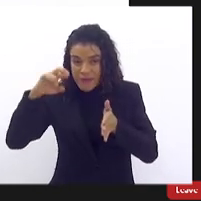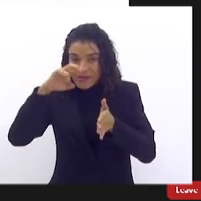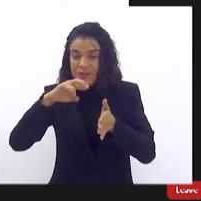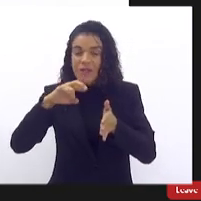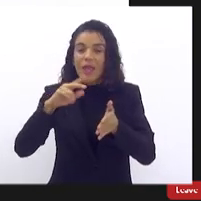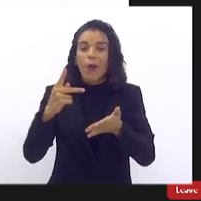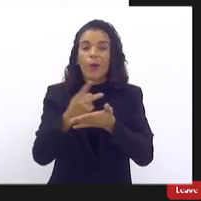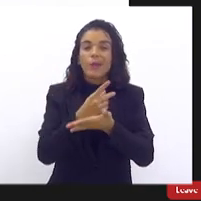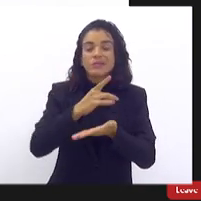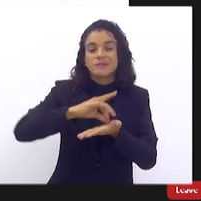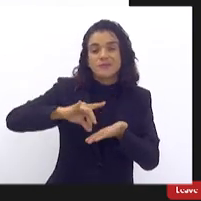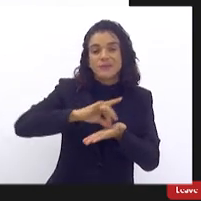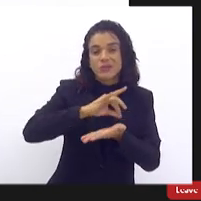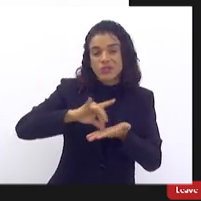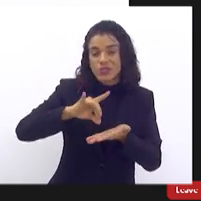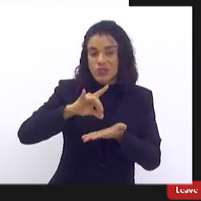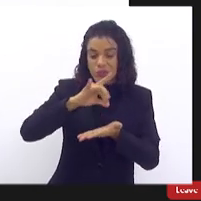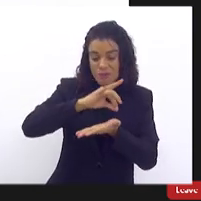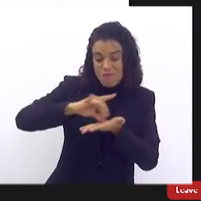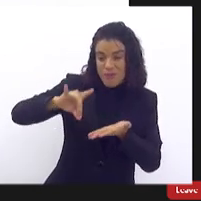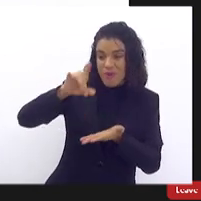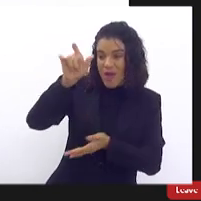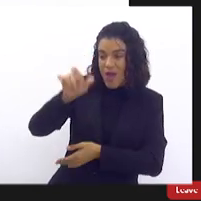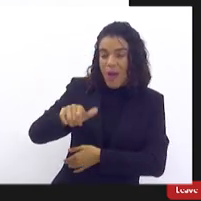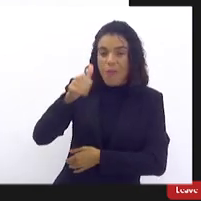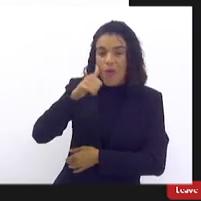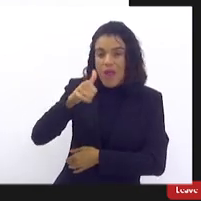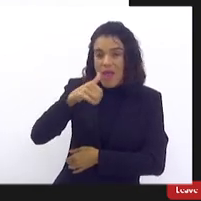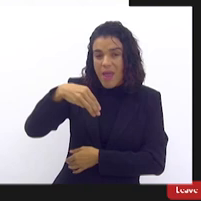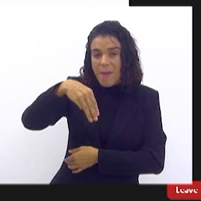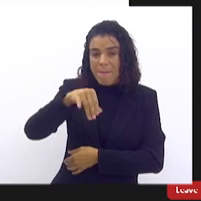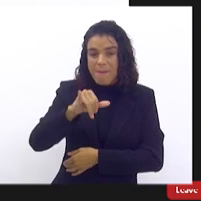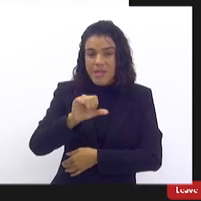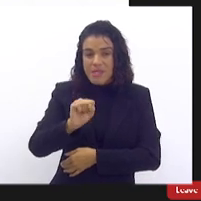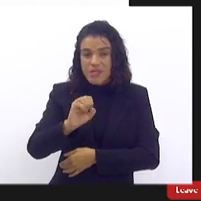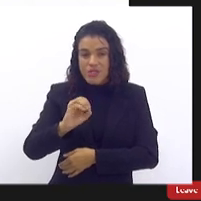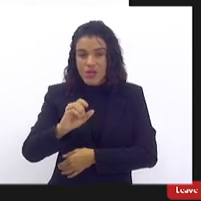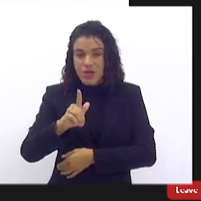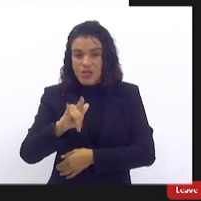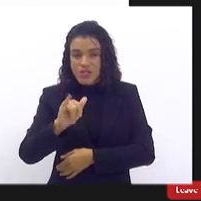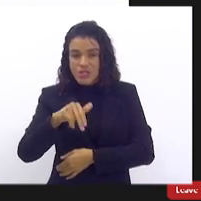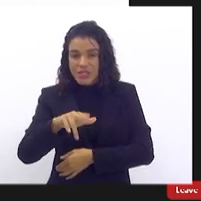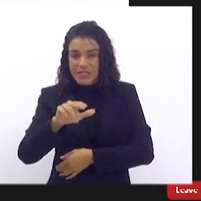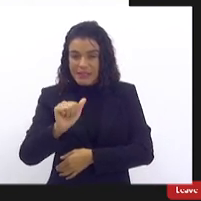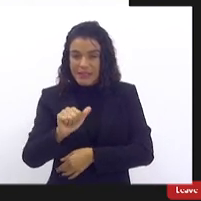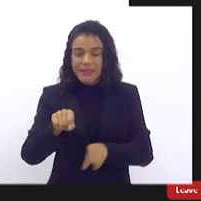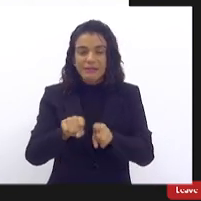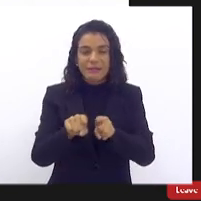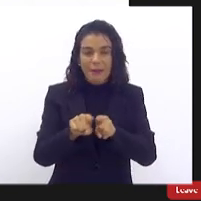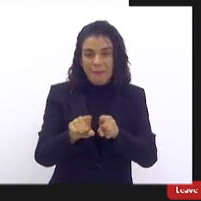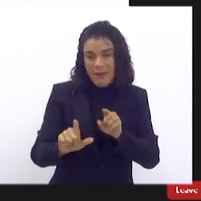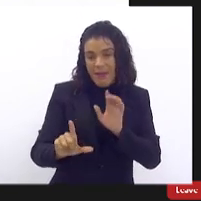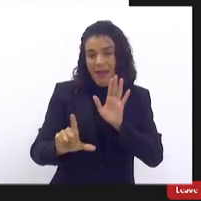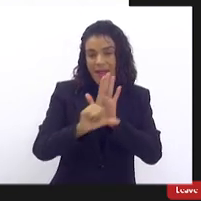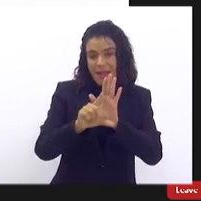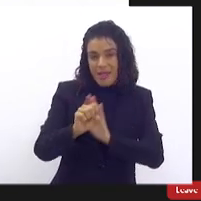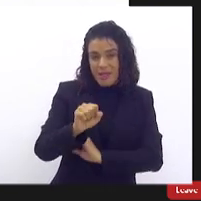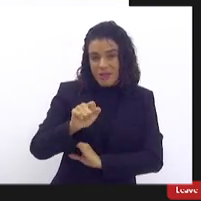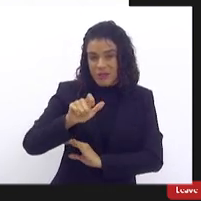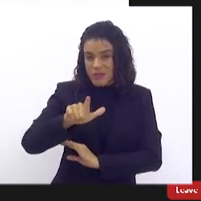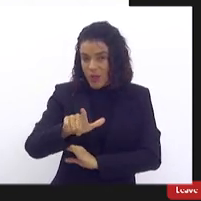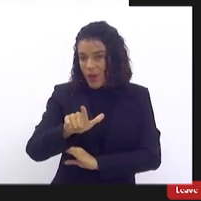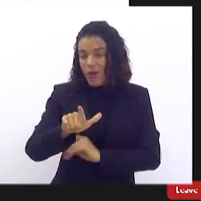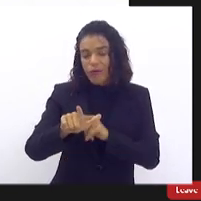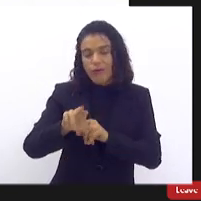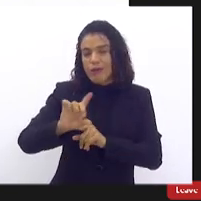misoginia na internet, primeira vez que aparece a palavra misoginia na legislação brasileira. Em 2021, a lei de stalking, que não é especificamente para